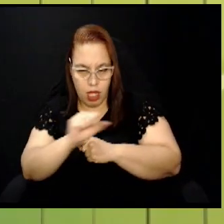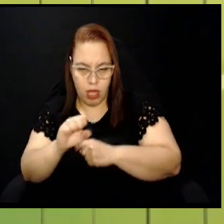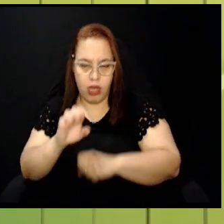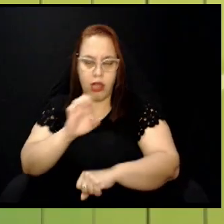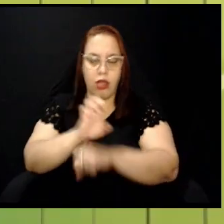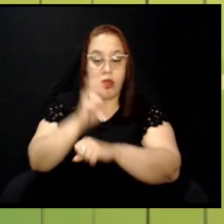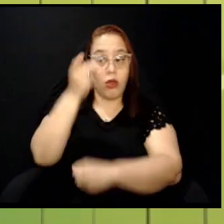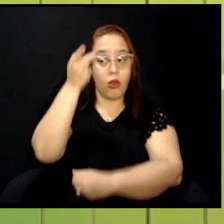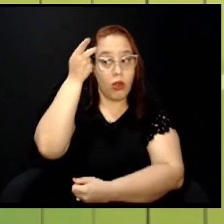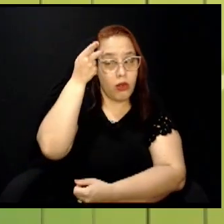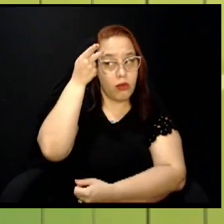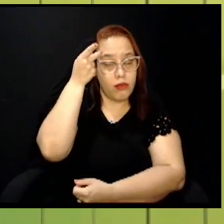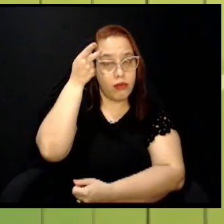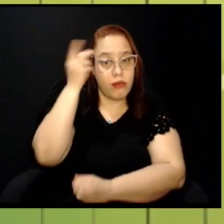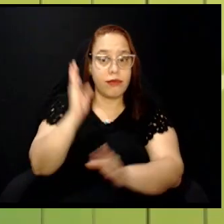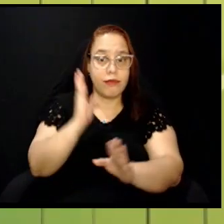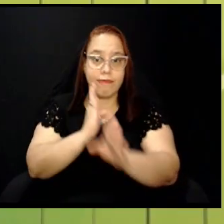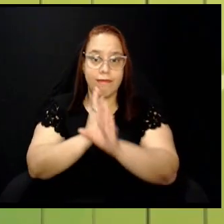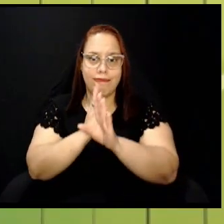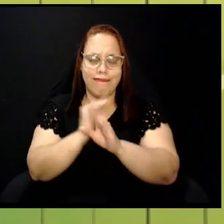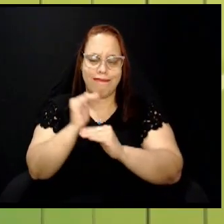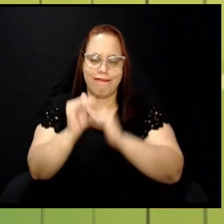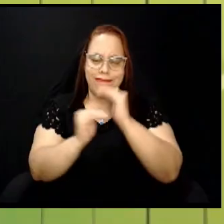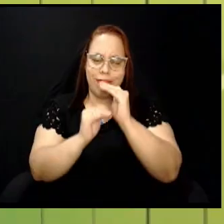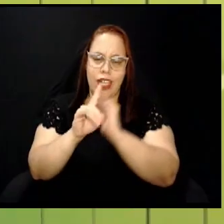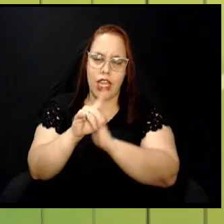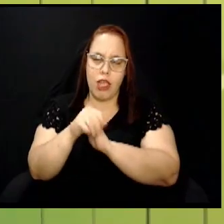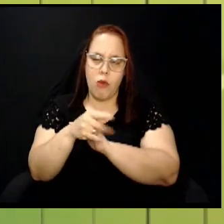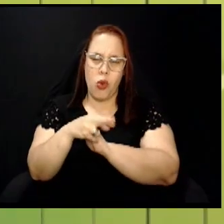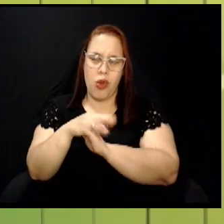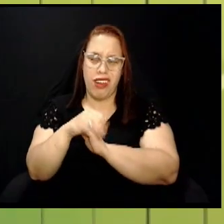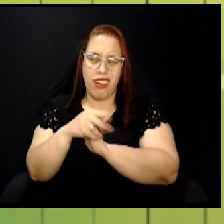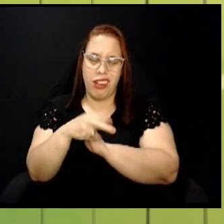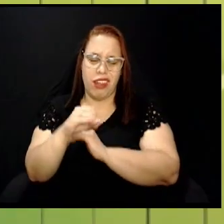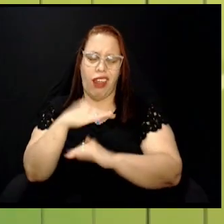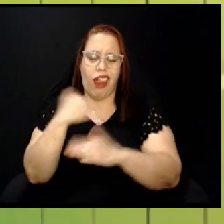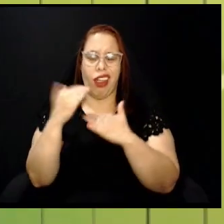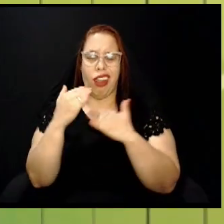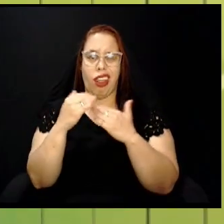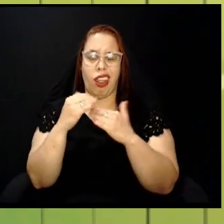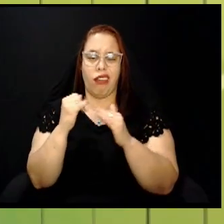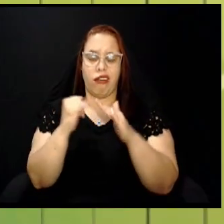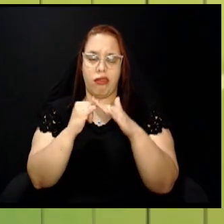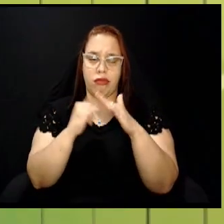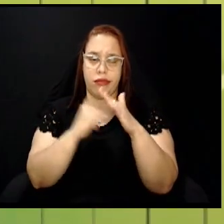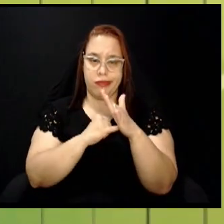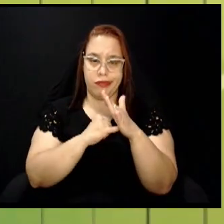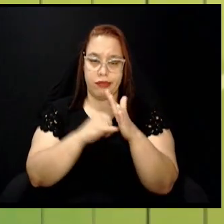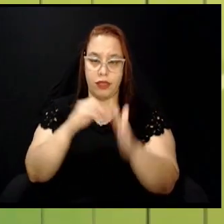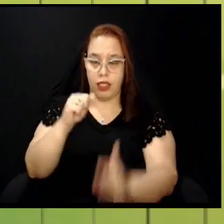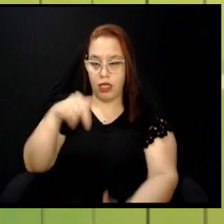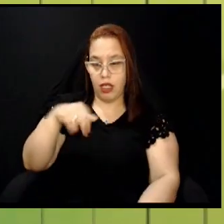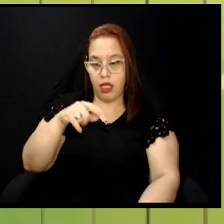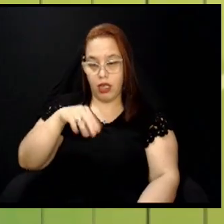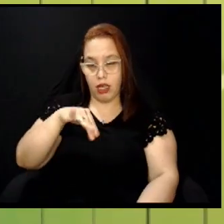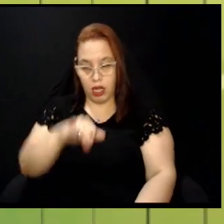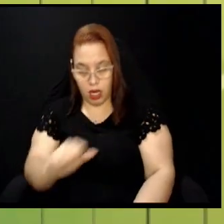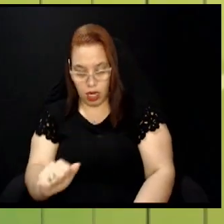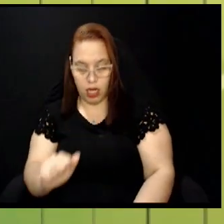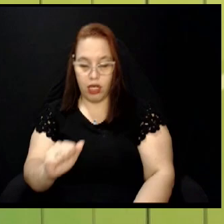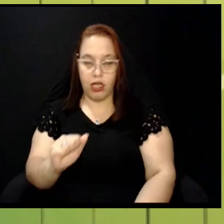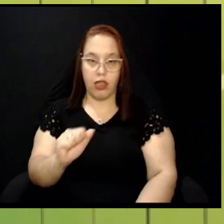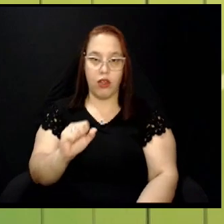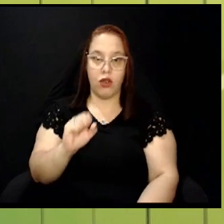São Paulo. E eles foram encontrados em avançado estado de decomposição. O Instituto de Pesquisas Cananéia, o IPEC,